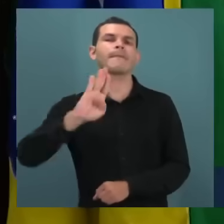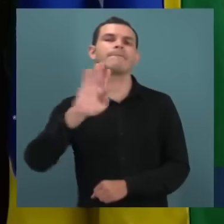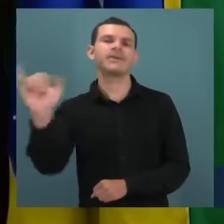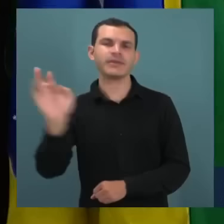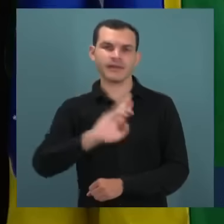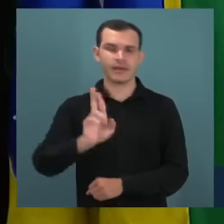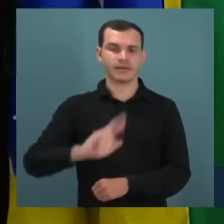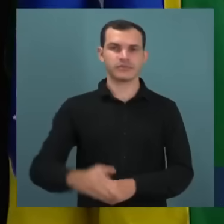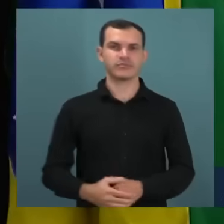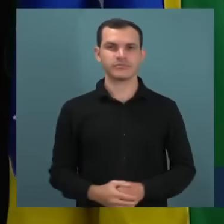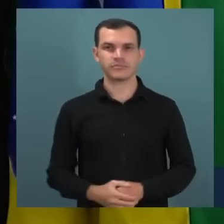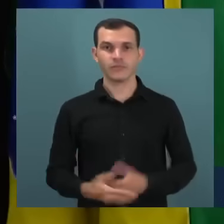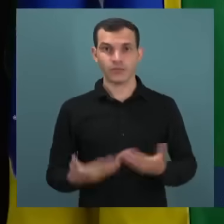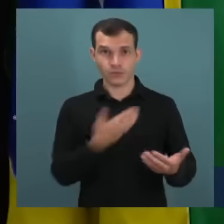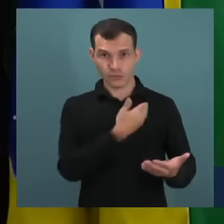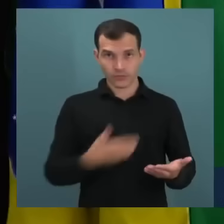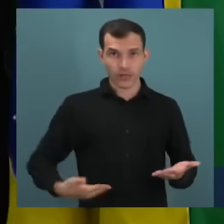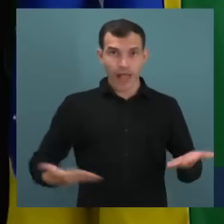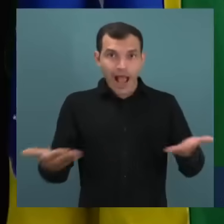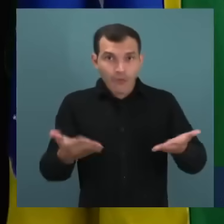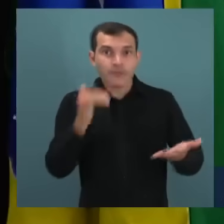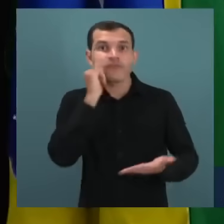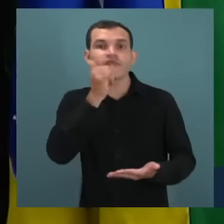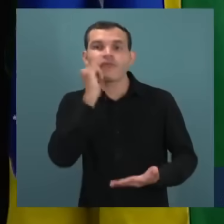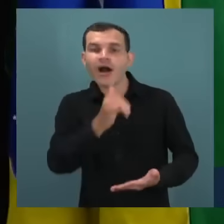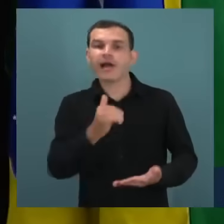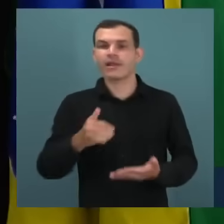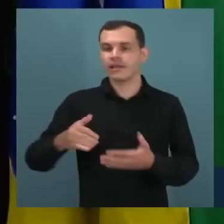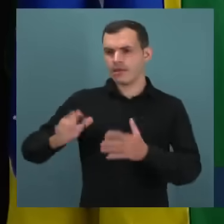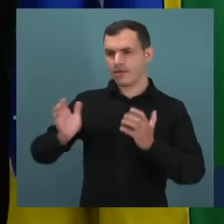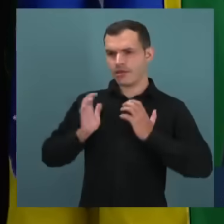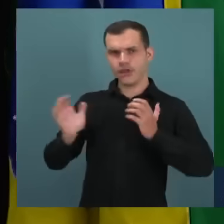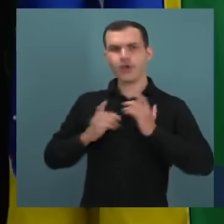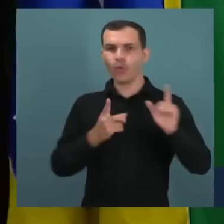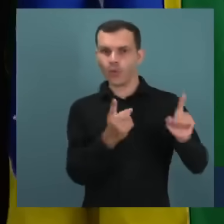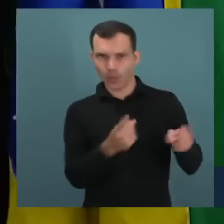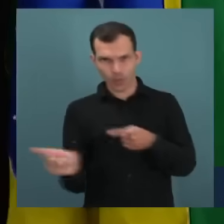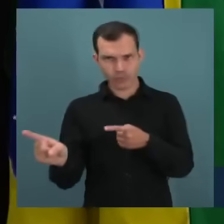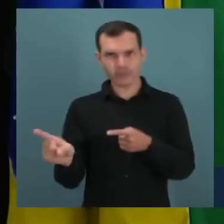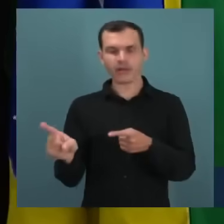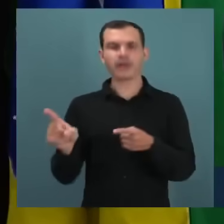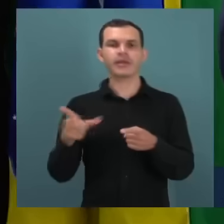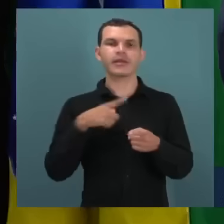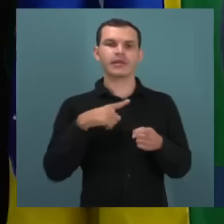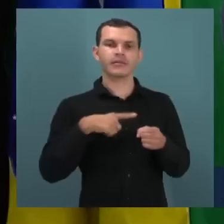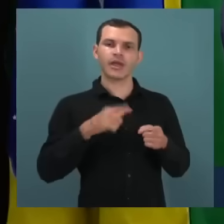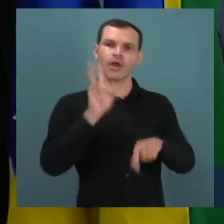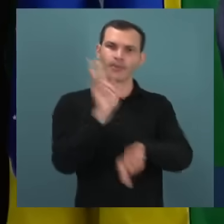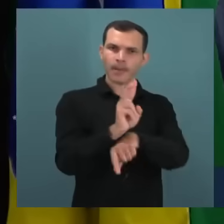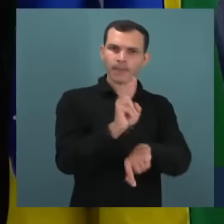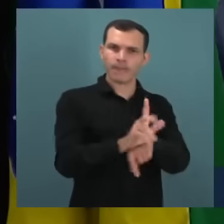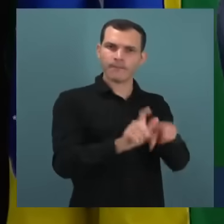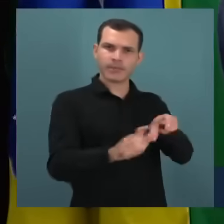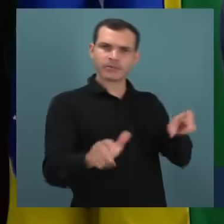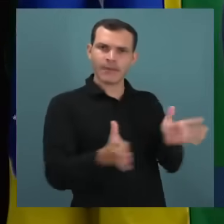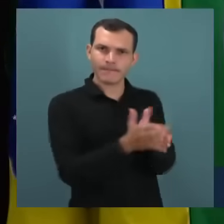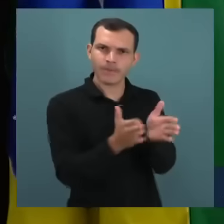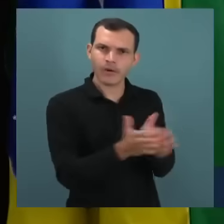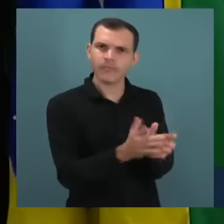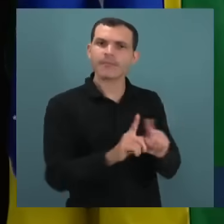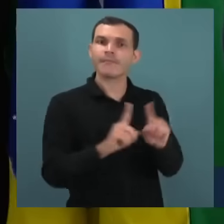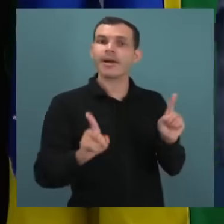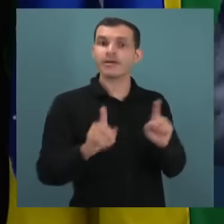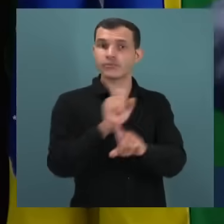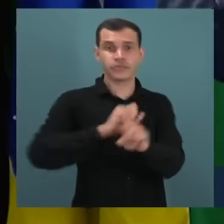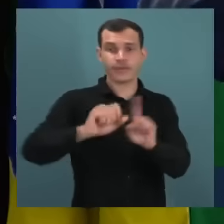reais. Este governo que diz que combate os ricos ou que defende os pobres, ele se apropria do recurso da